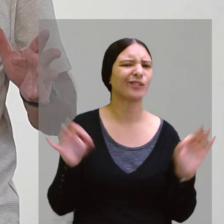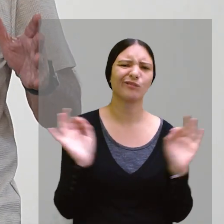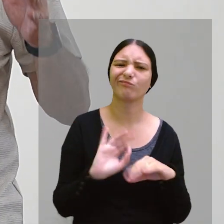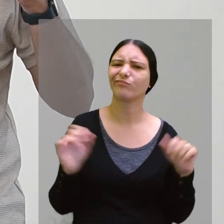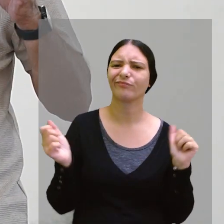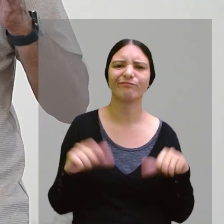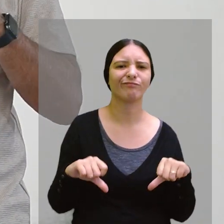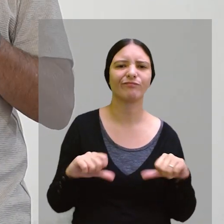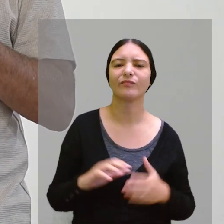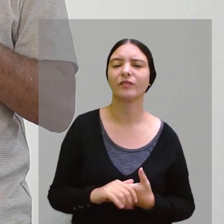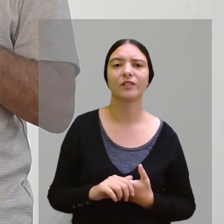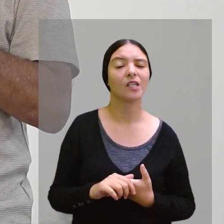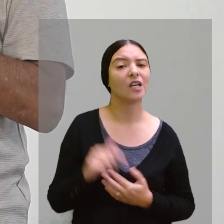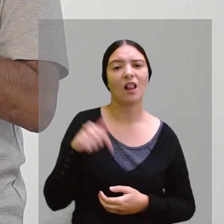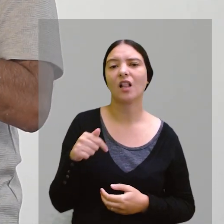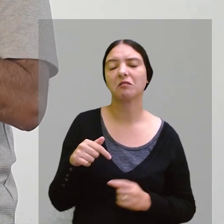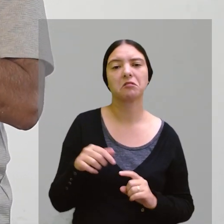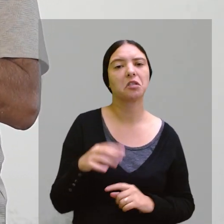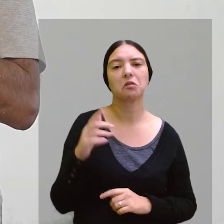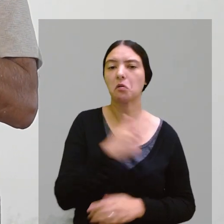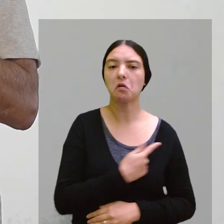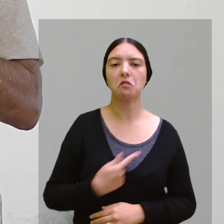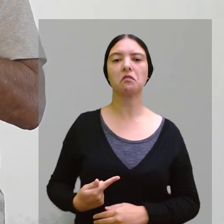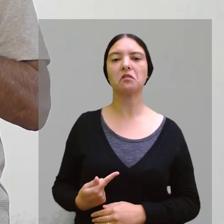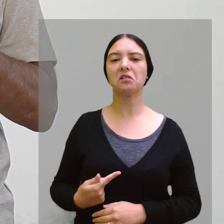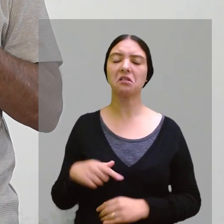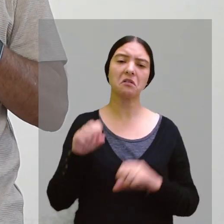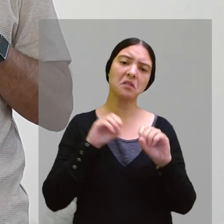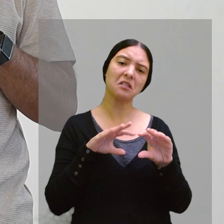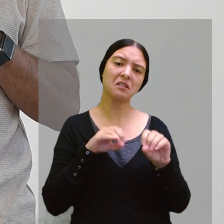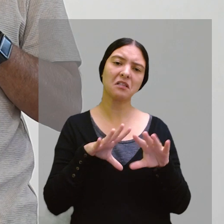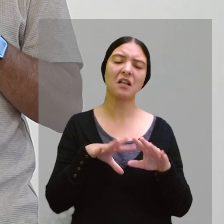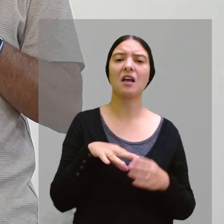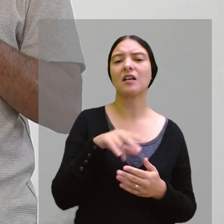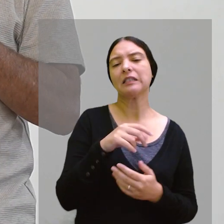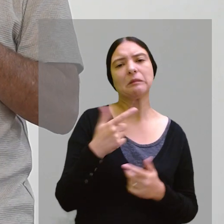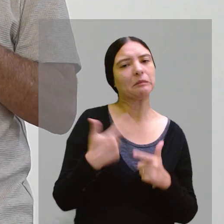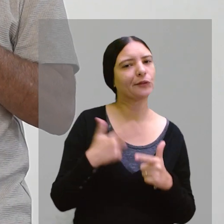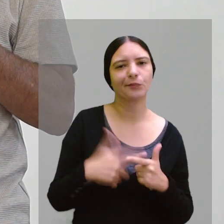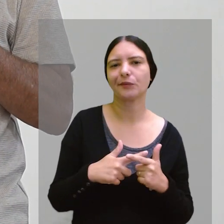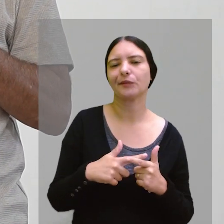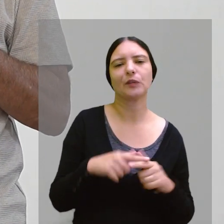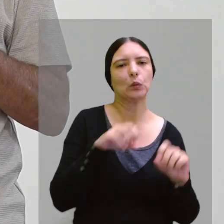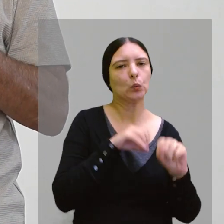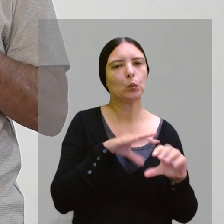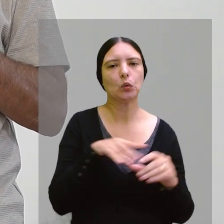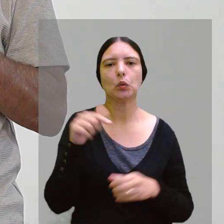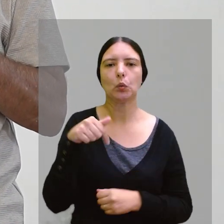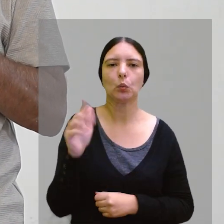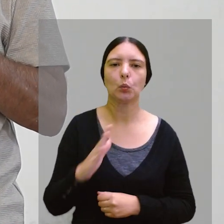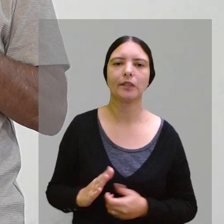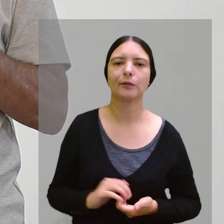tragédia. Não é prioridade dos governos brasileiros, nunca foi resolver o problema do ensino no